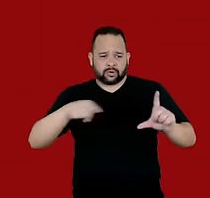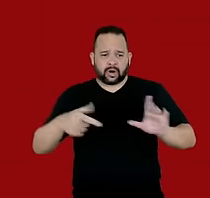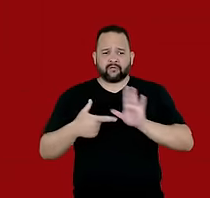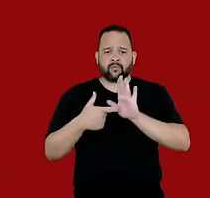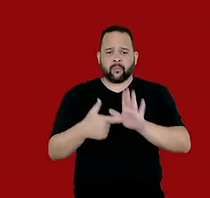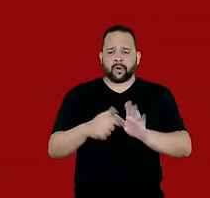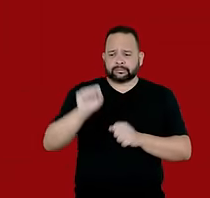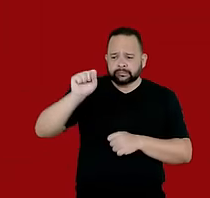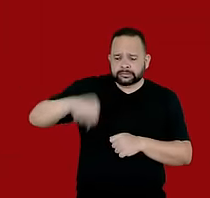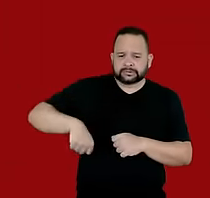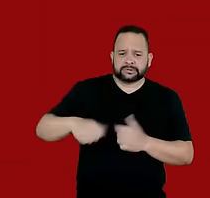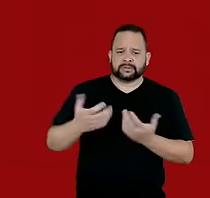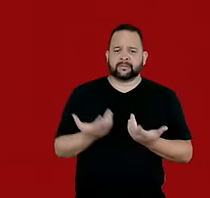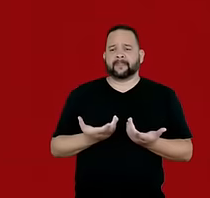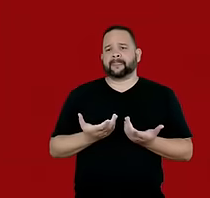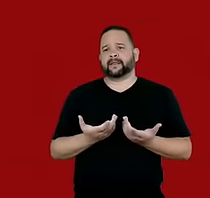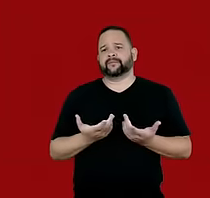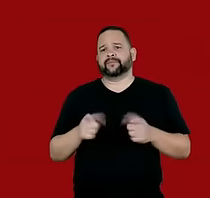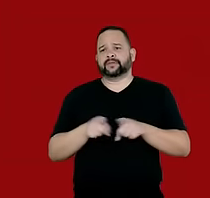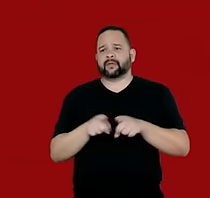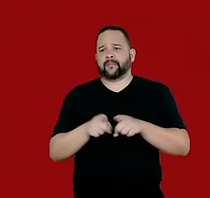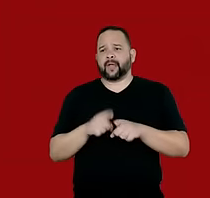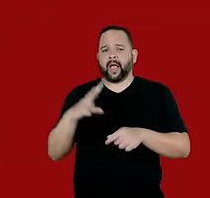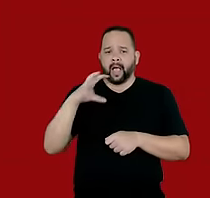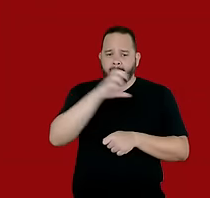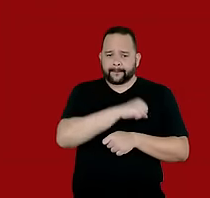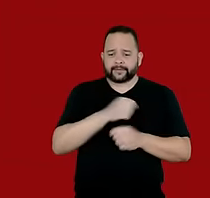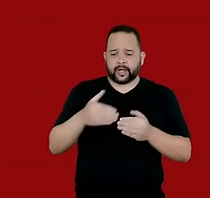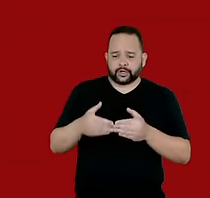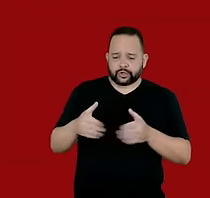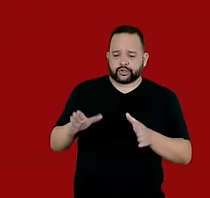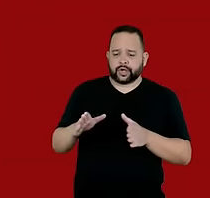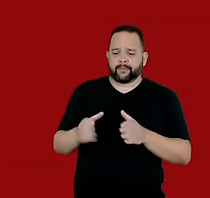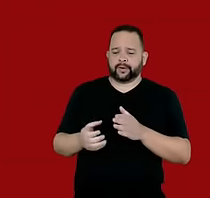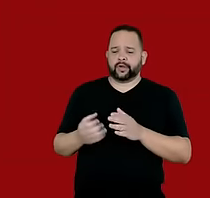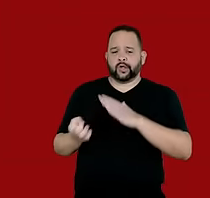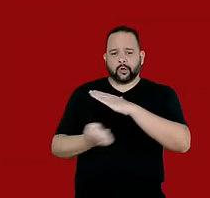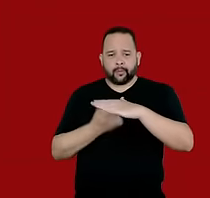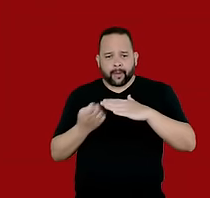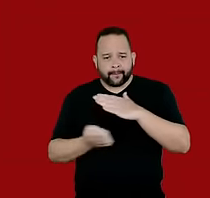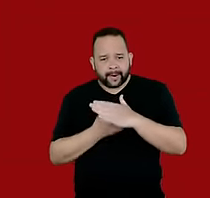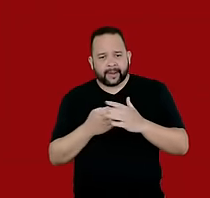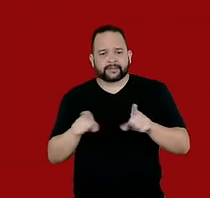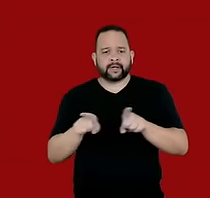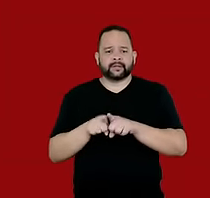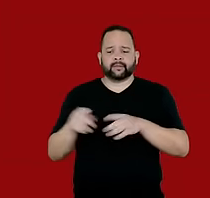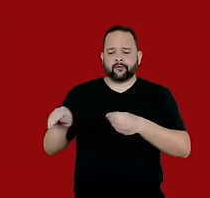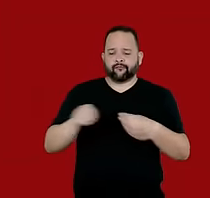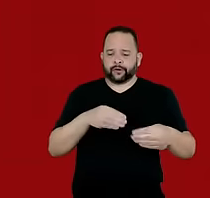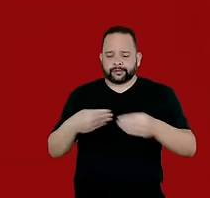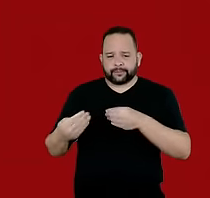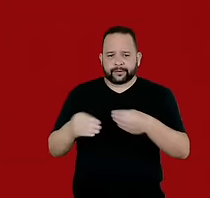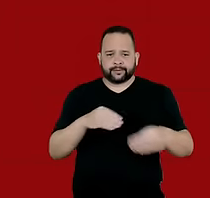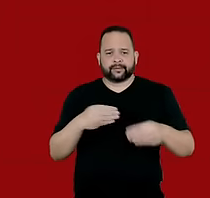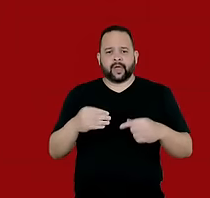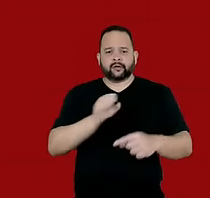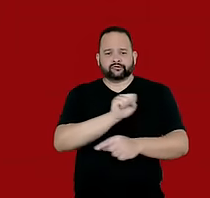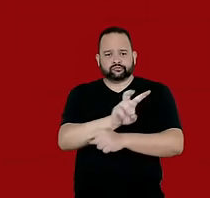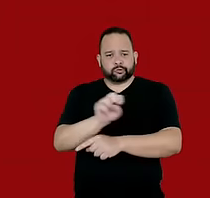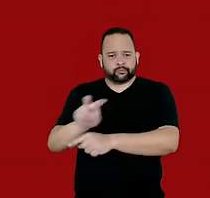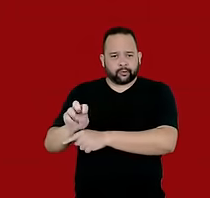velocidade de abrir empresa a parte de agilidade de flexibilidade no mercado de trabalho tem algumas coisas que mostram que sim estruturalmente